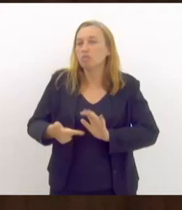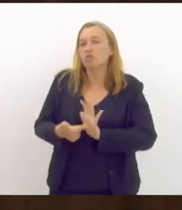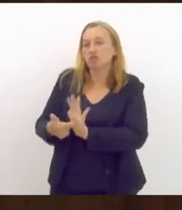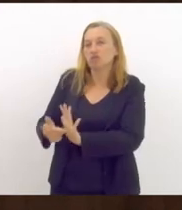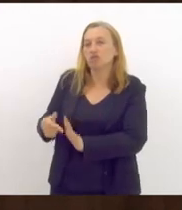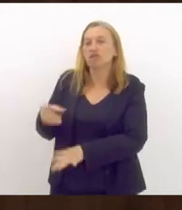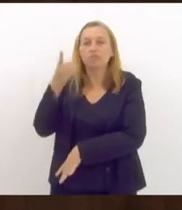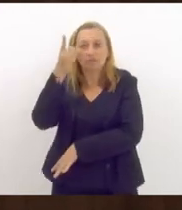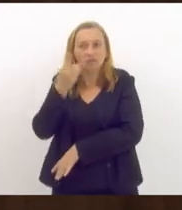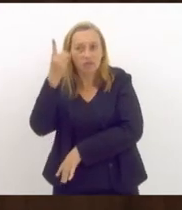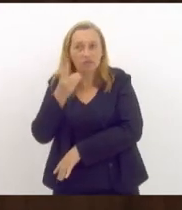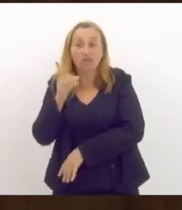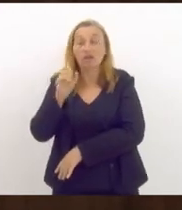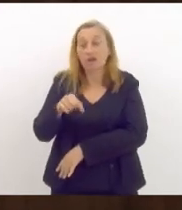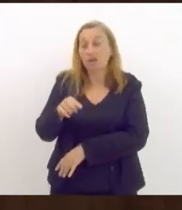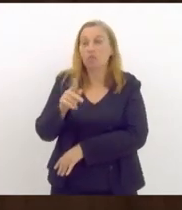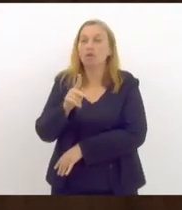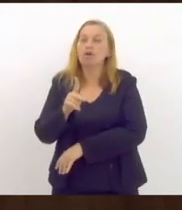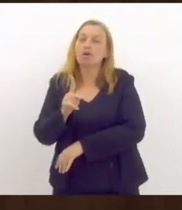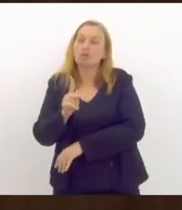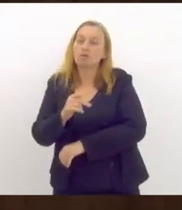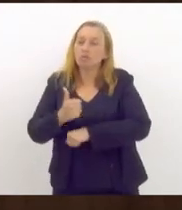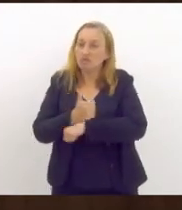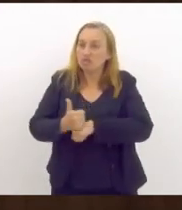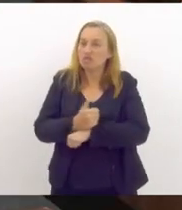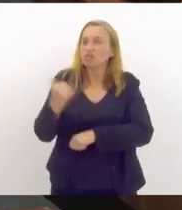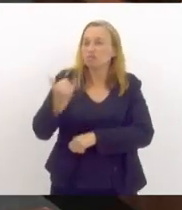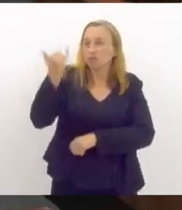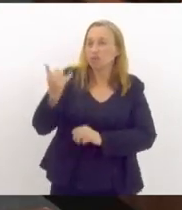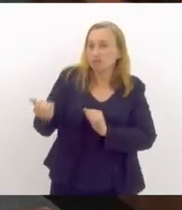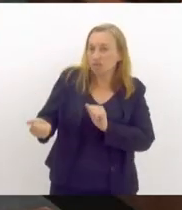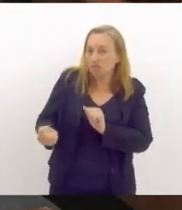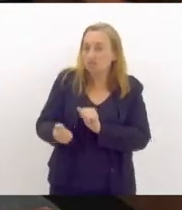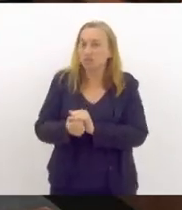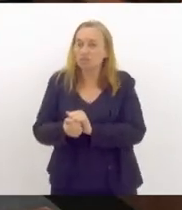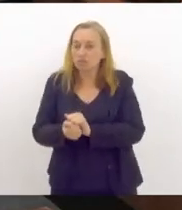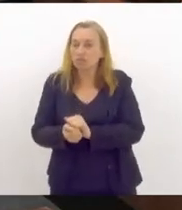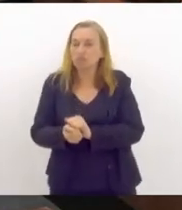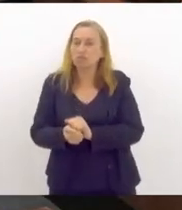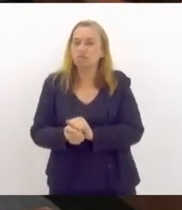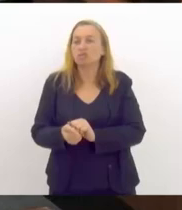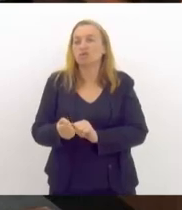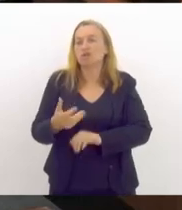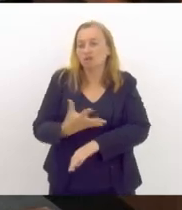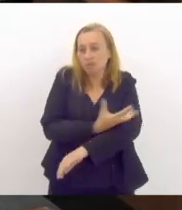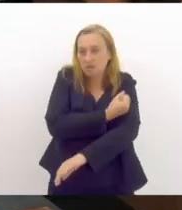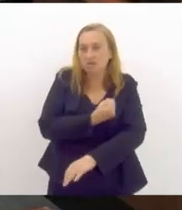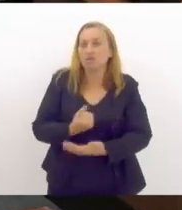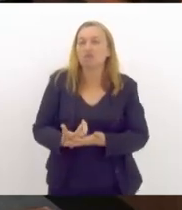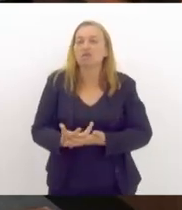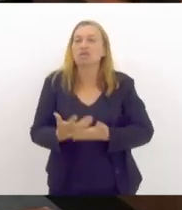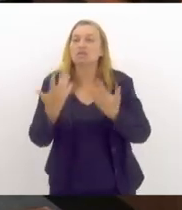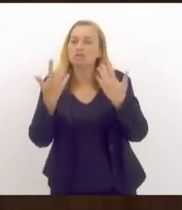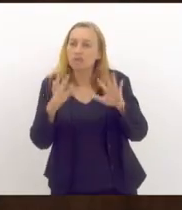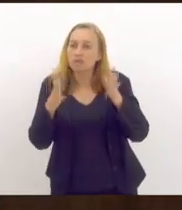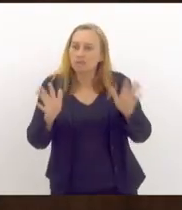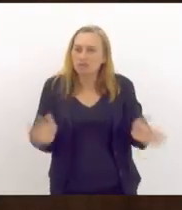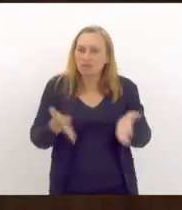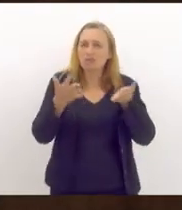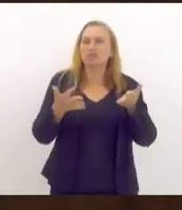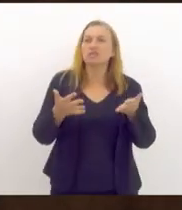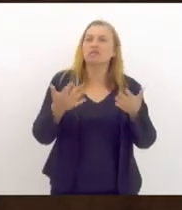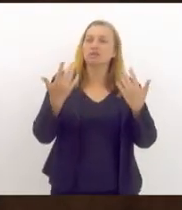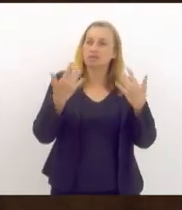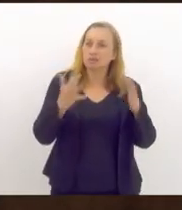é uma profissão muito importante e a gente se envolve muito emocionalmente então fica aqui parabenizo a iniciativa e